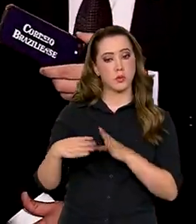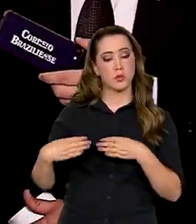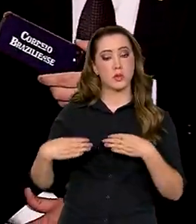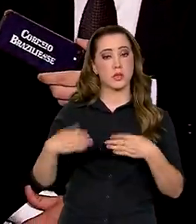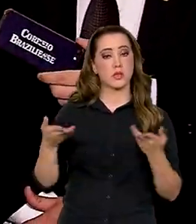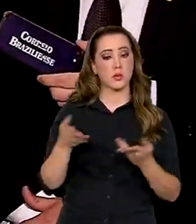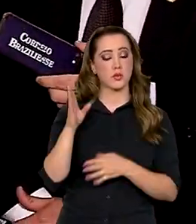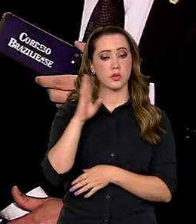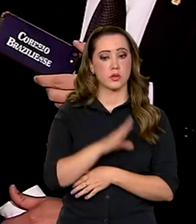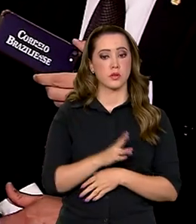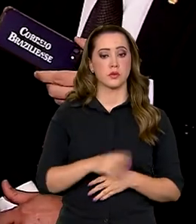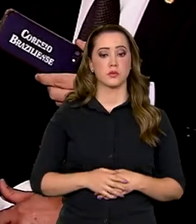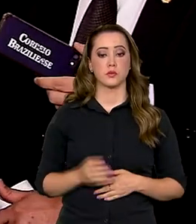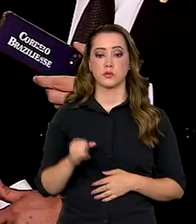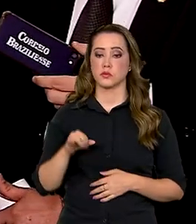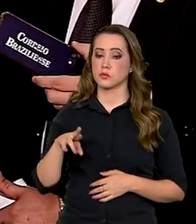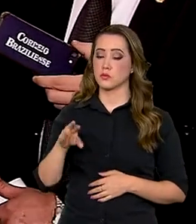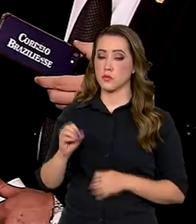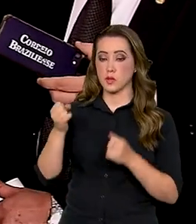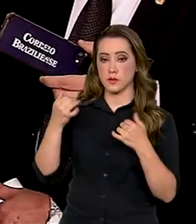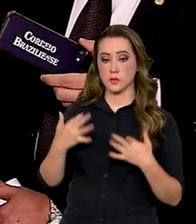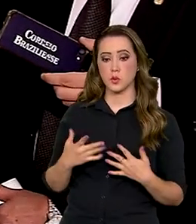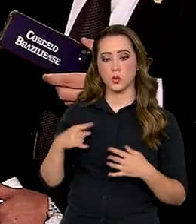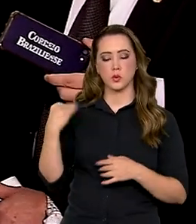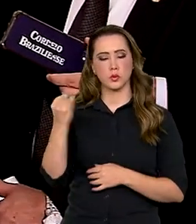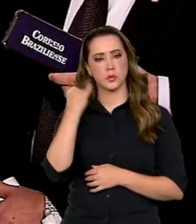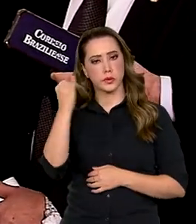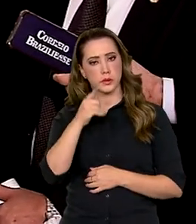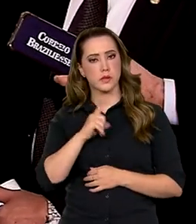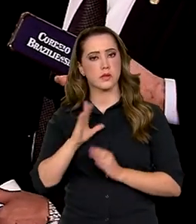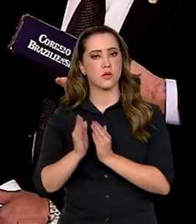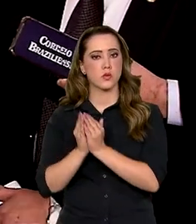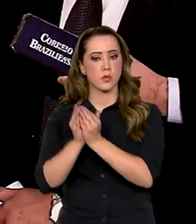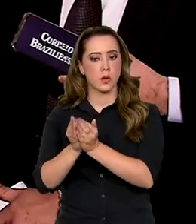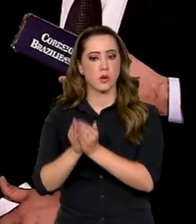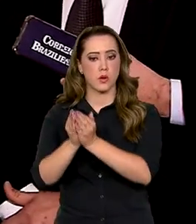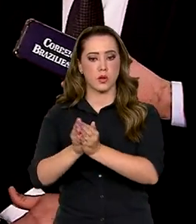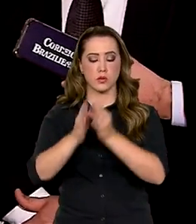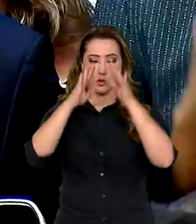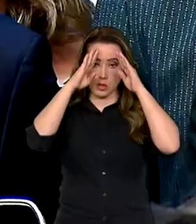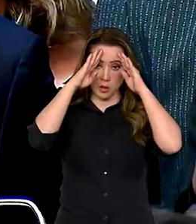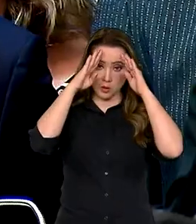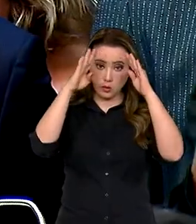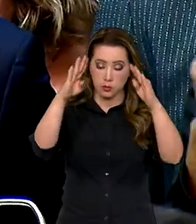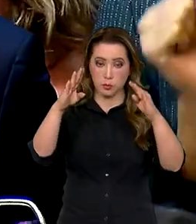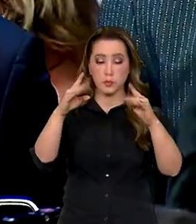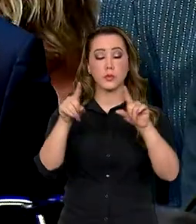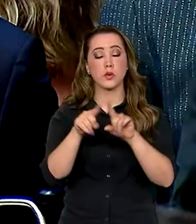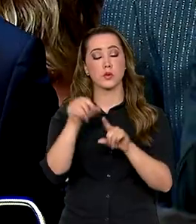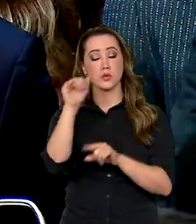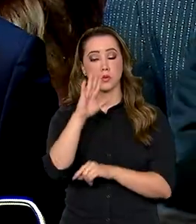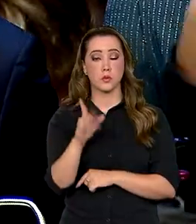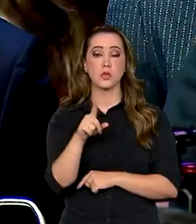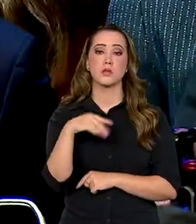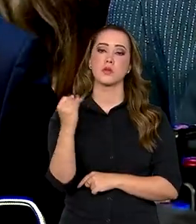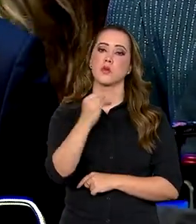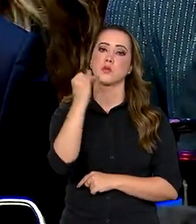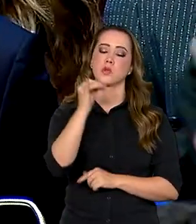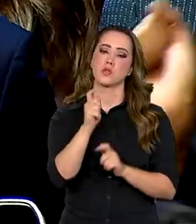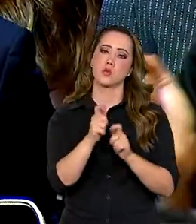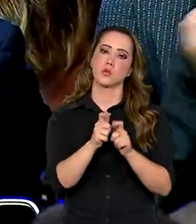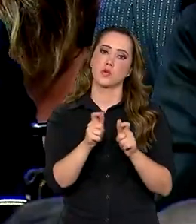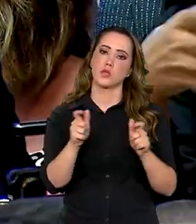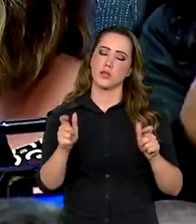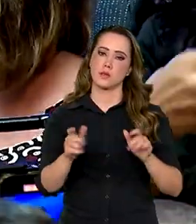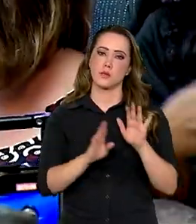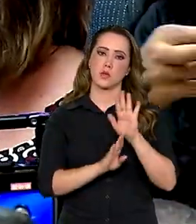na tarde de hoje, Silvio Costa reforçou que os portos e aeroportos brasileiros são fundamentais para o crescimento econômico